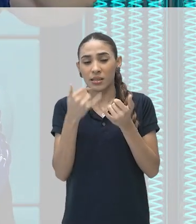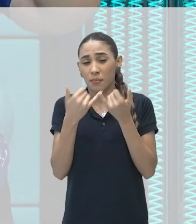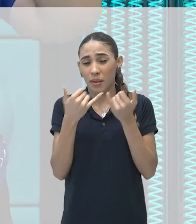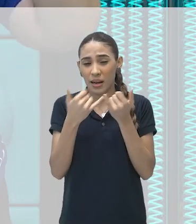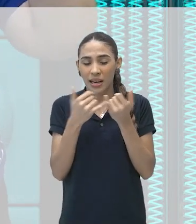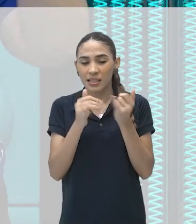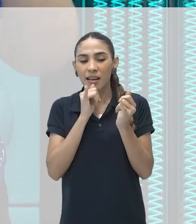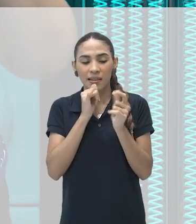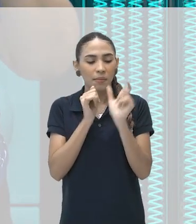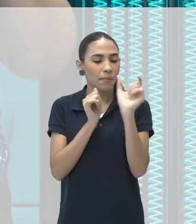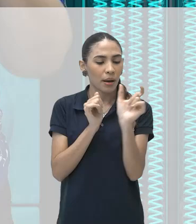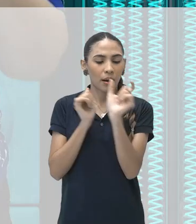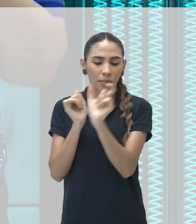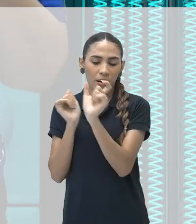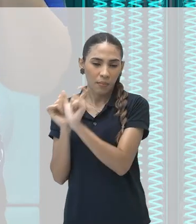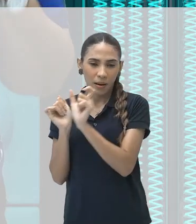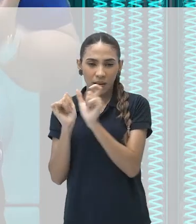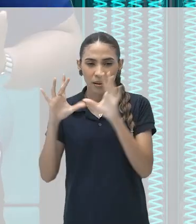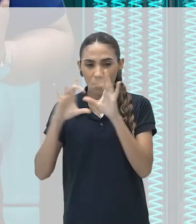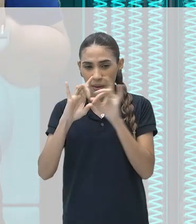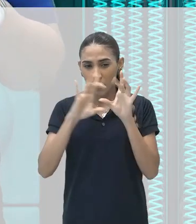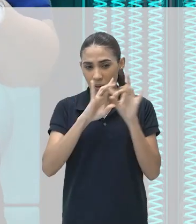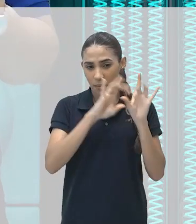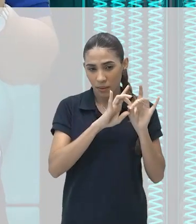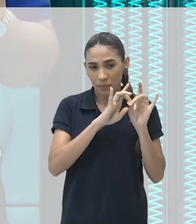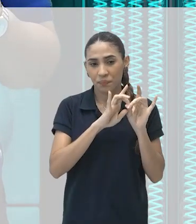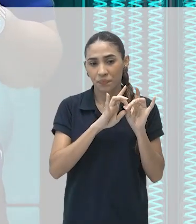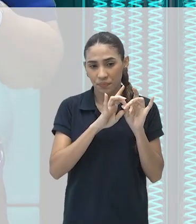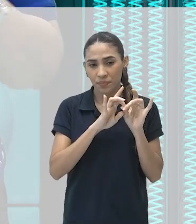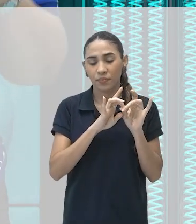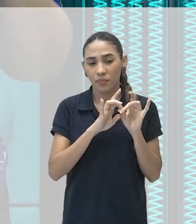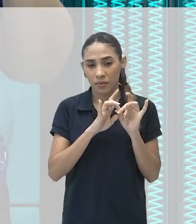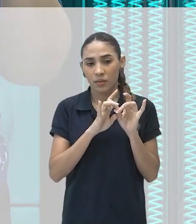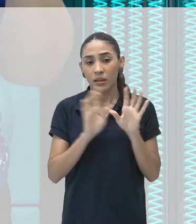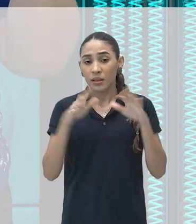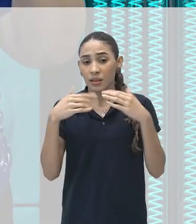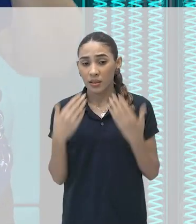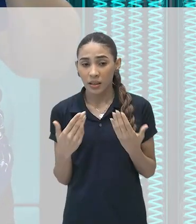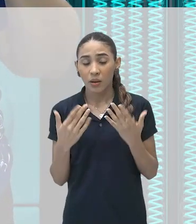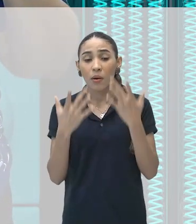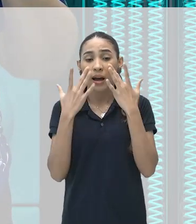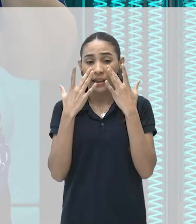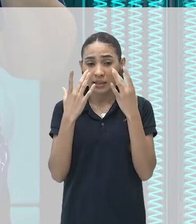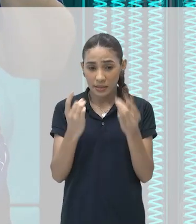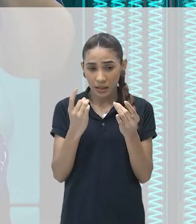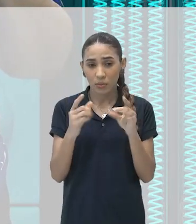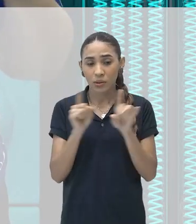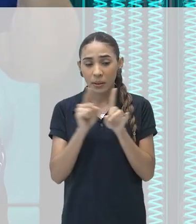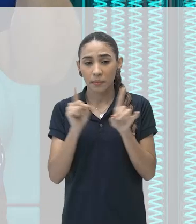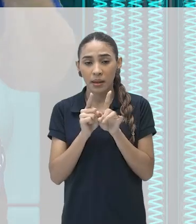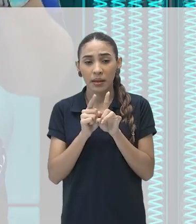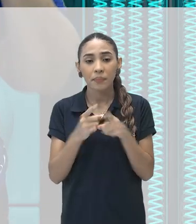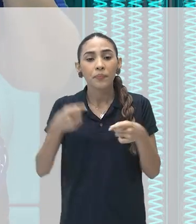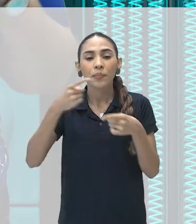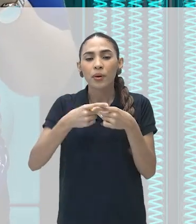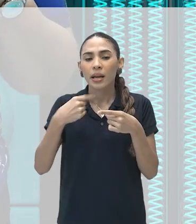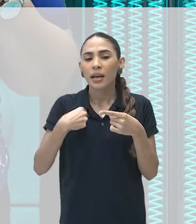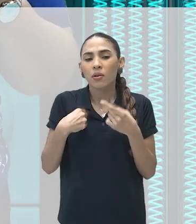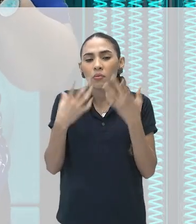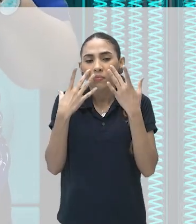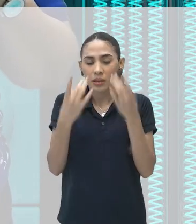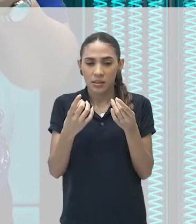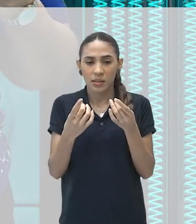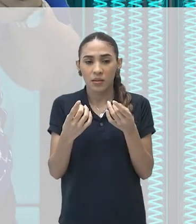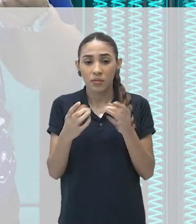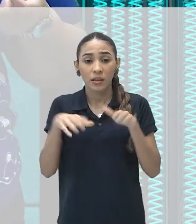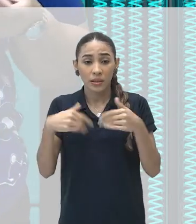vários pedaços de texto emendados uns nos outros, né? Então, assim, fiquem atentos a isso também. E por que eu devo ficar